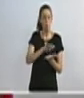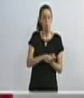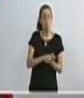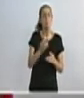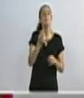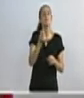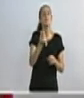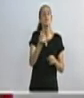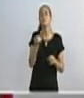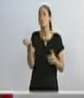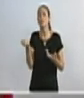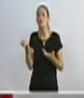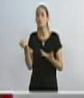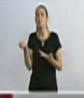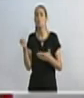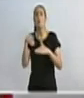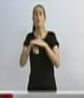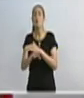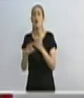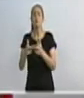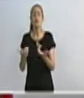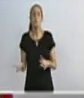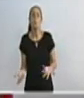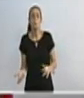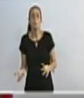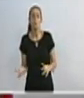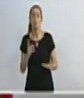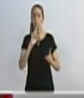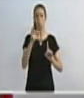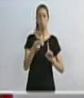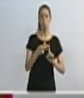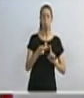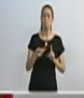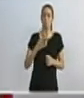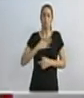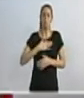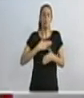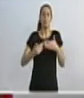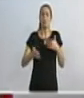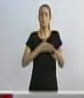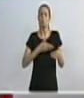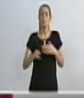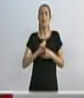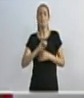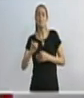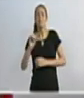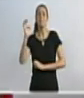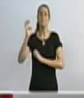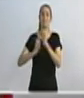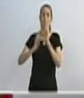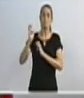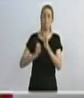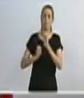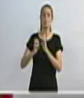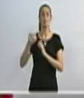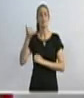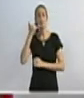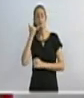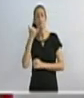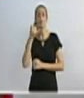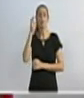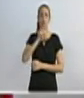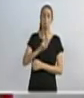nos interessa, nós consumidores, que eles sejam multados? Nós queremos é sinal. Nós queremos